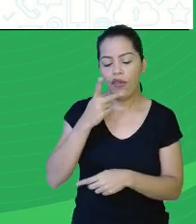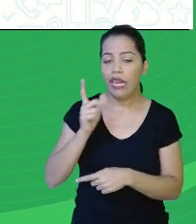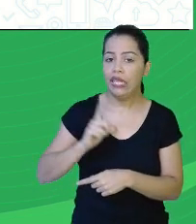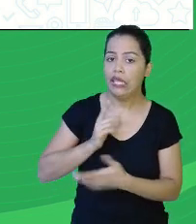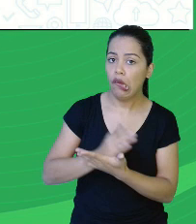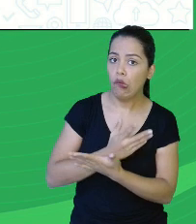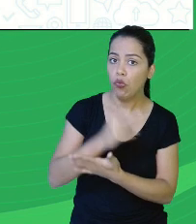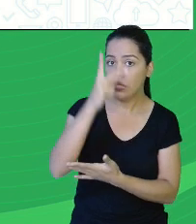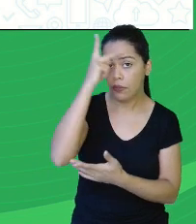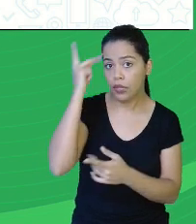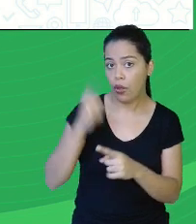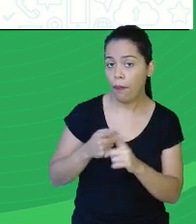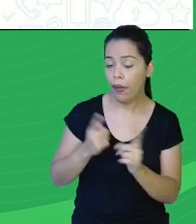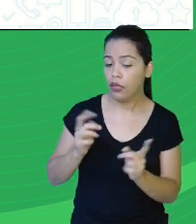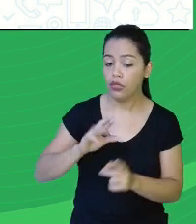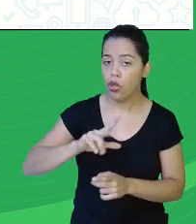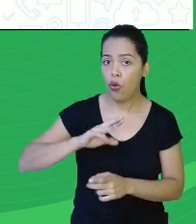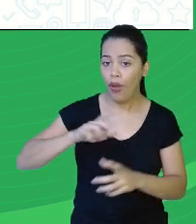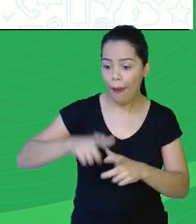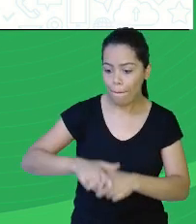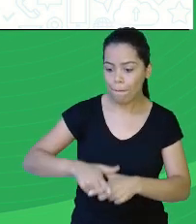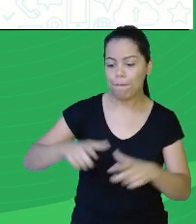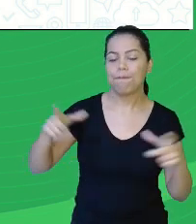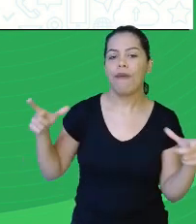era prioritário, não era